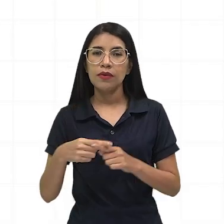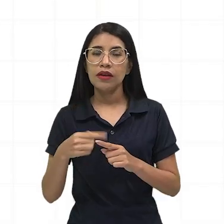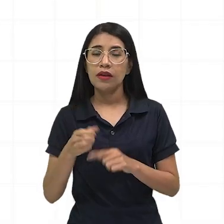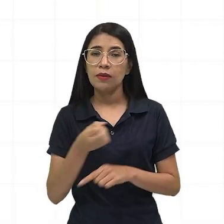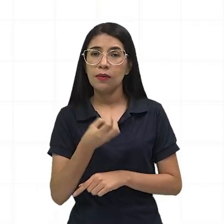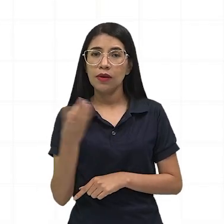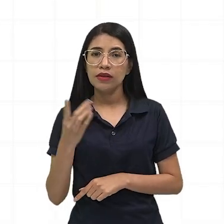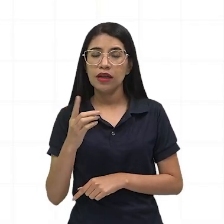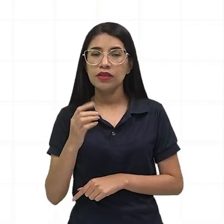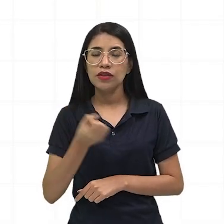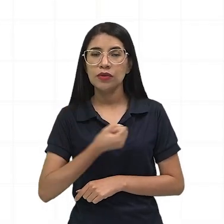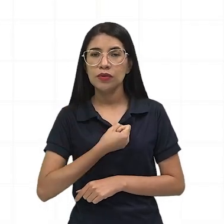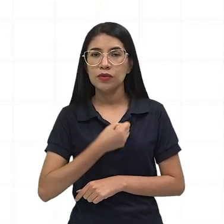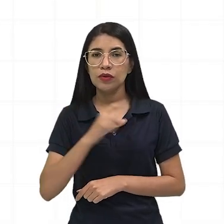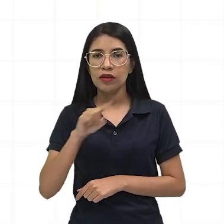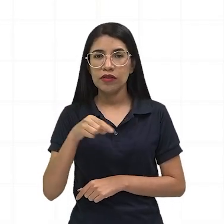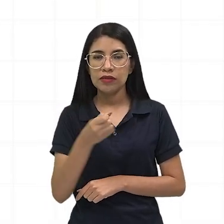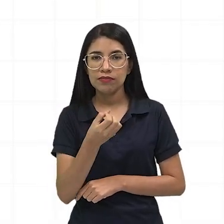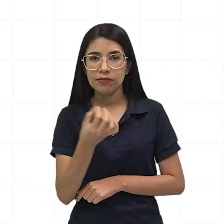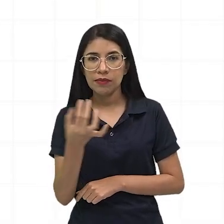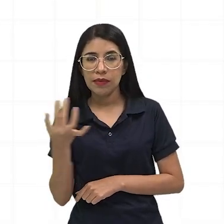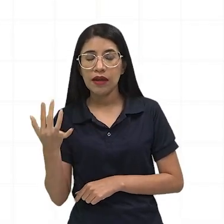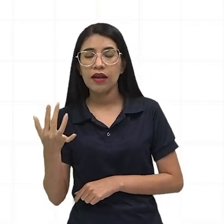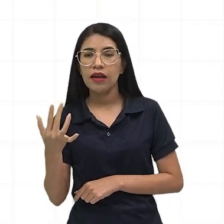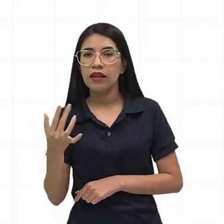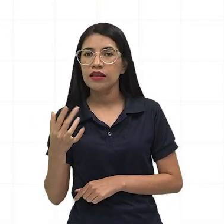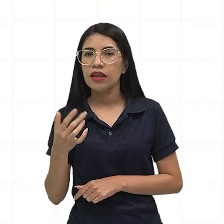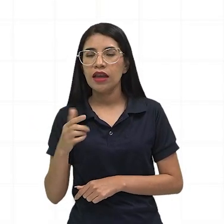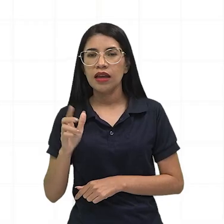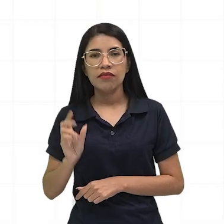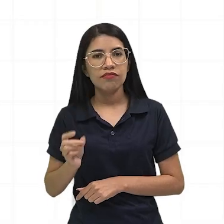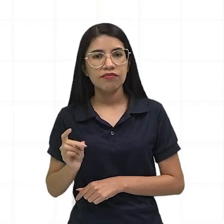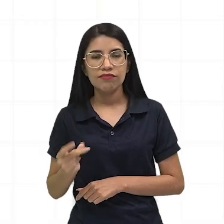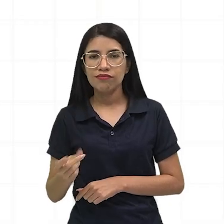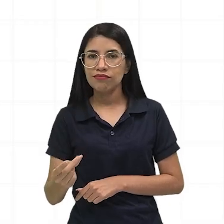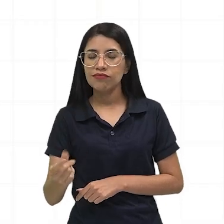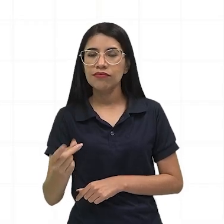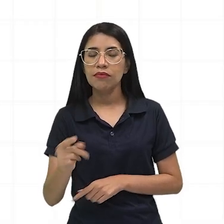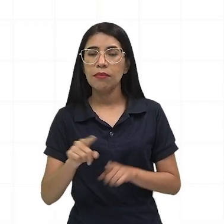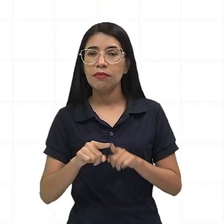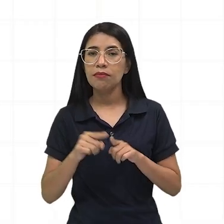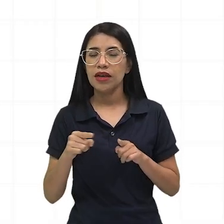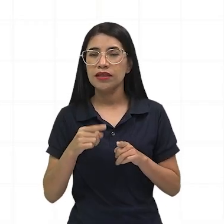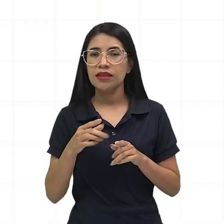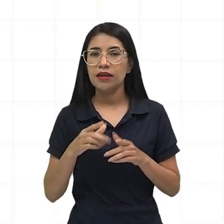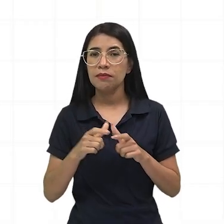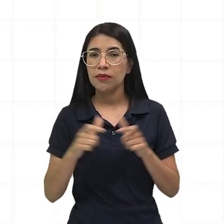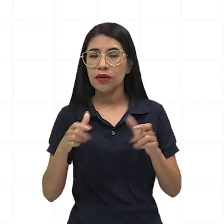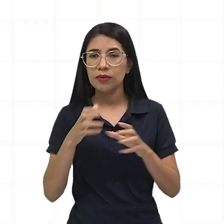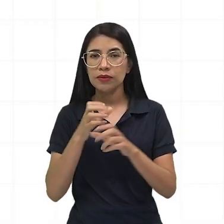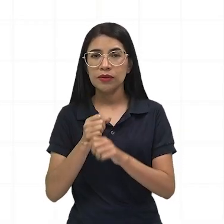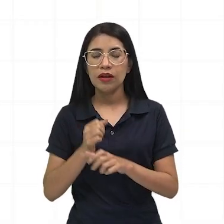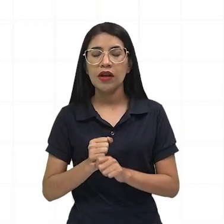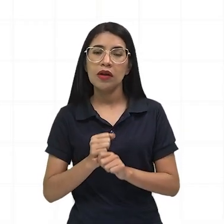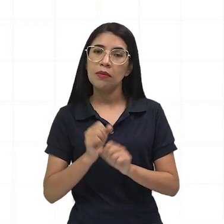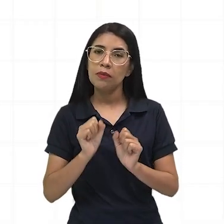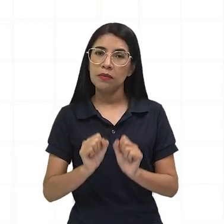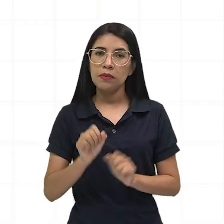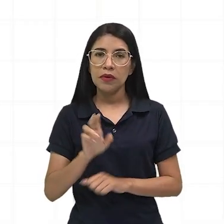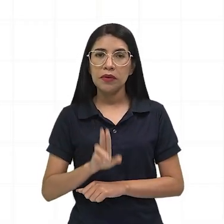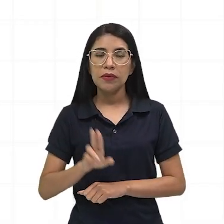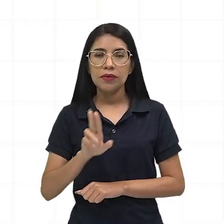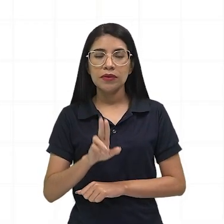é infinita. Mas a maioria dos problemas, você às vezes